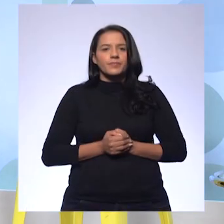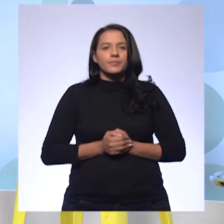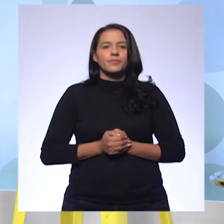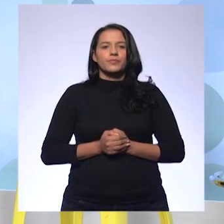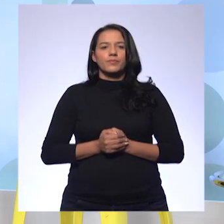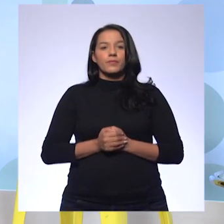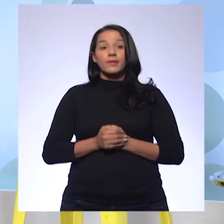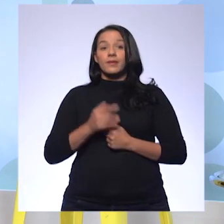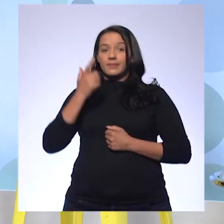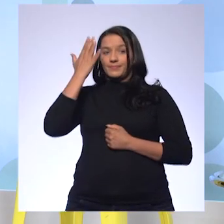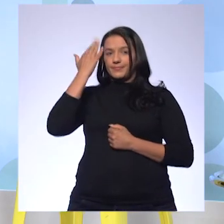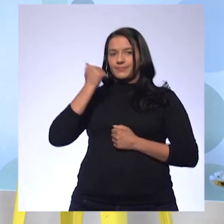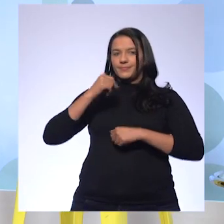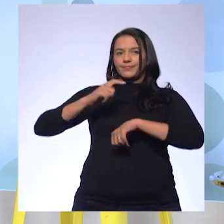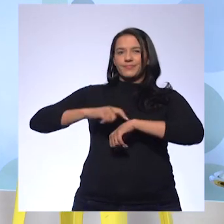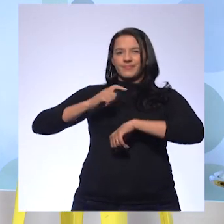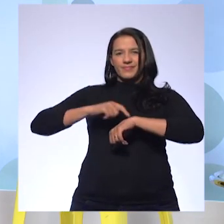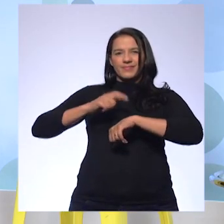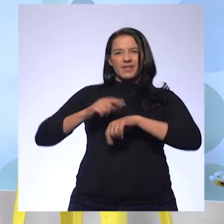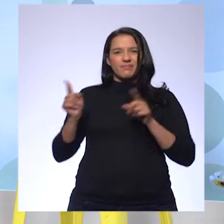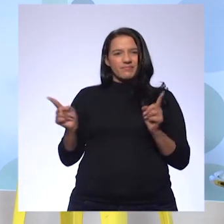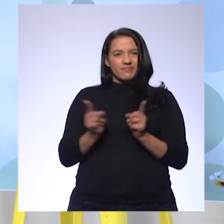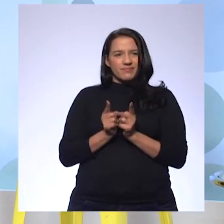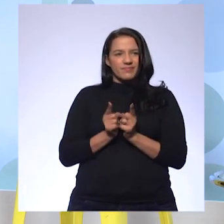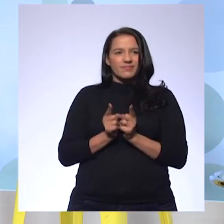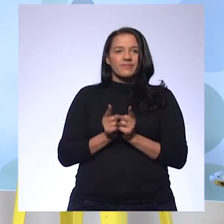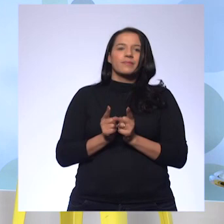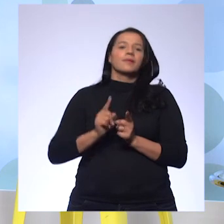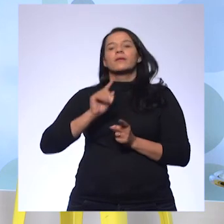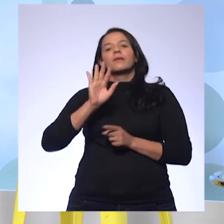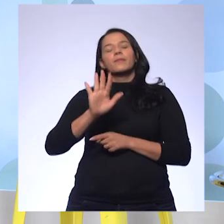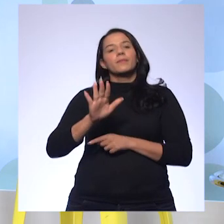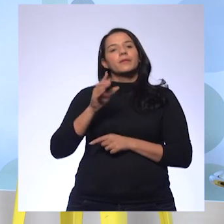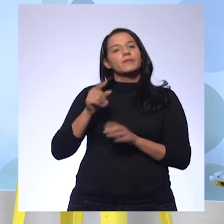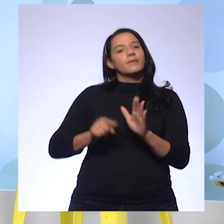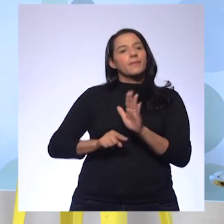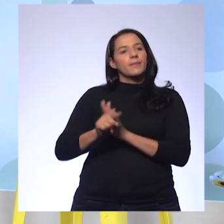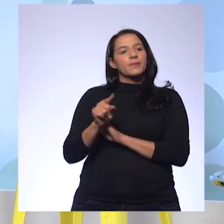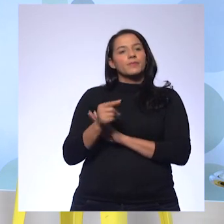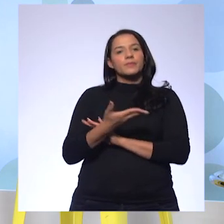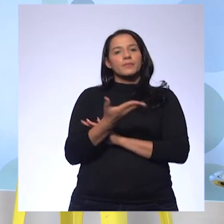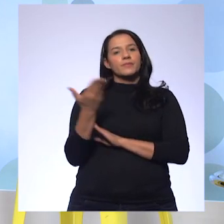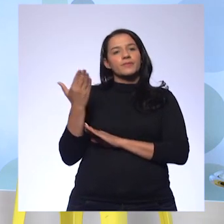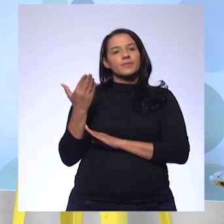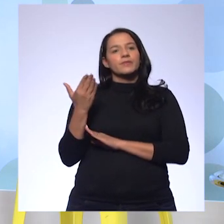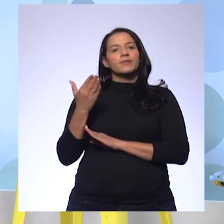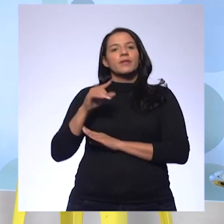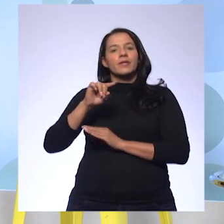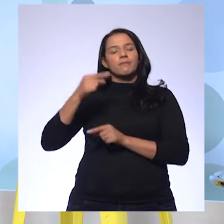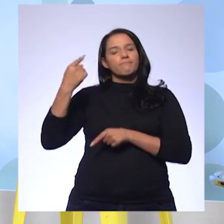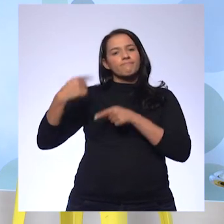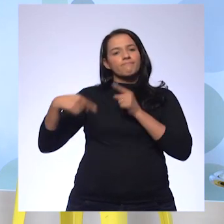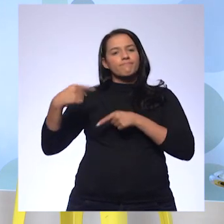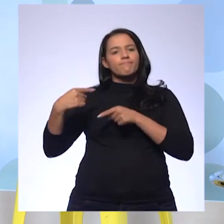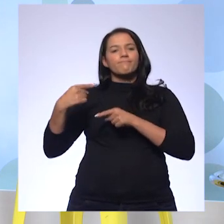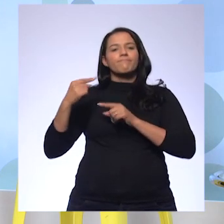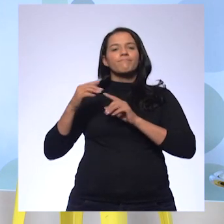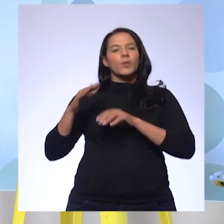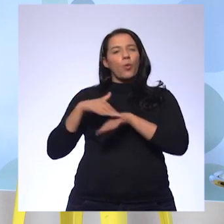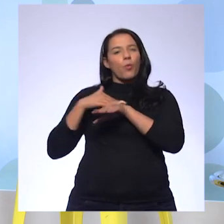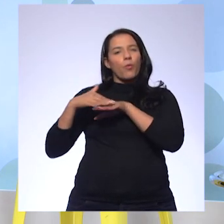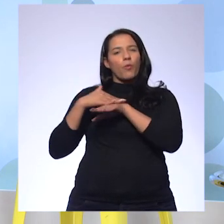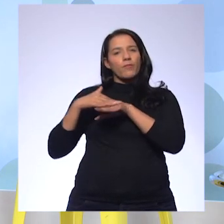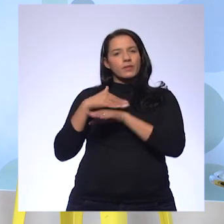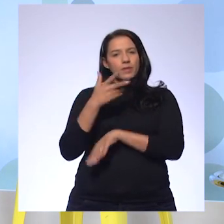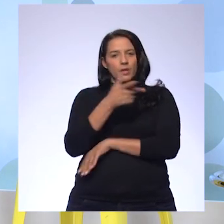Olha, eu sei que o tempo é curto, né, mas fica aqui a pergunta para vocês discutirem, debaterem com